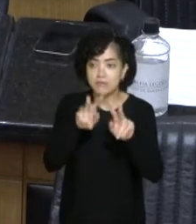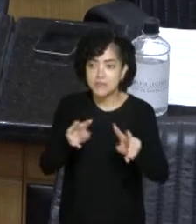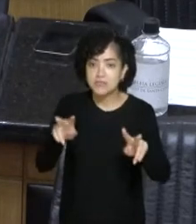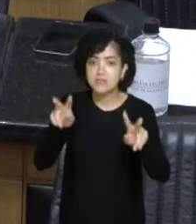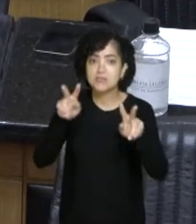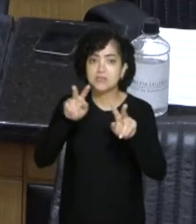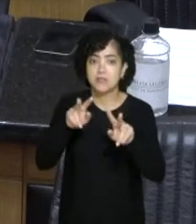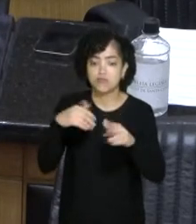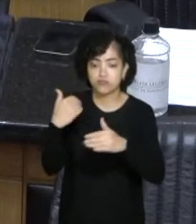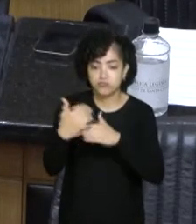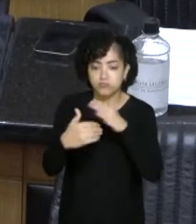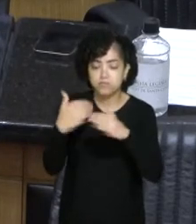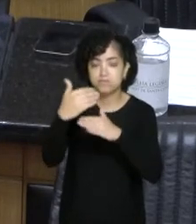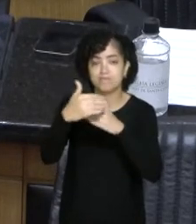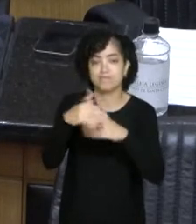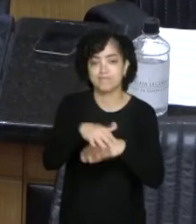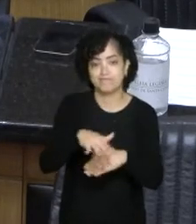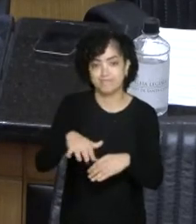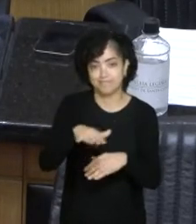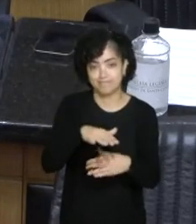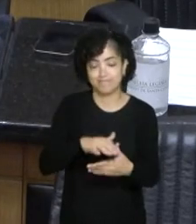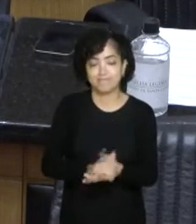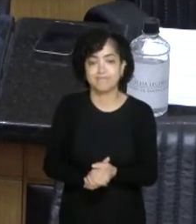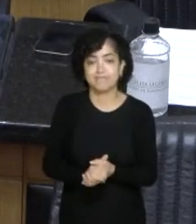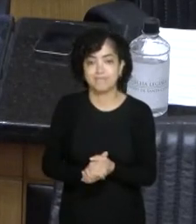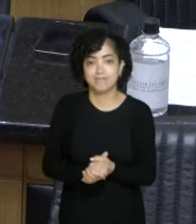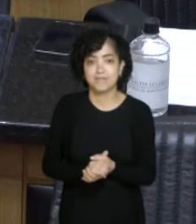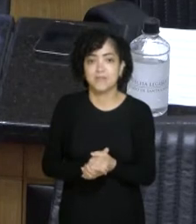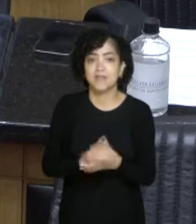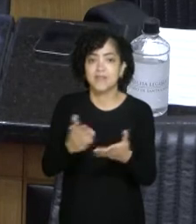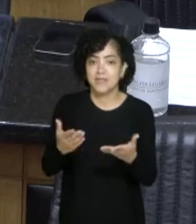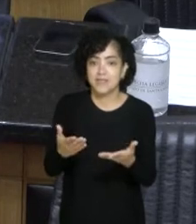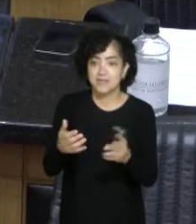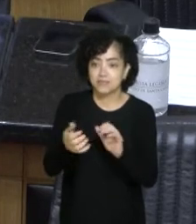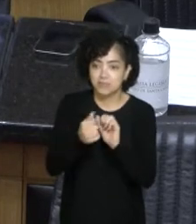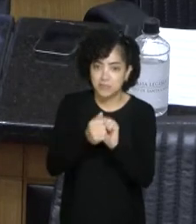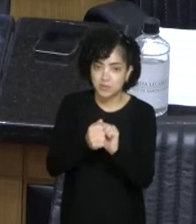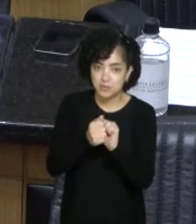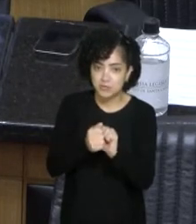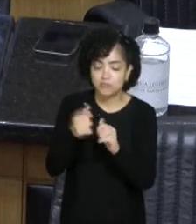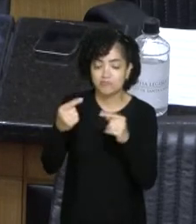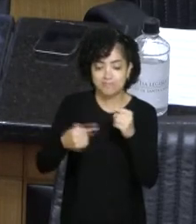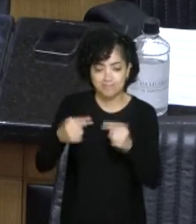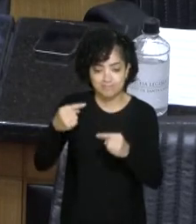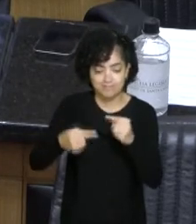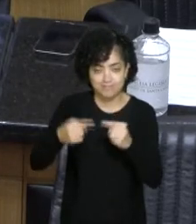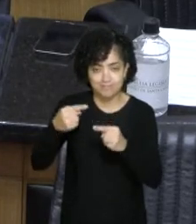do desenvolvimento regional. Seremos parceiros aqui no debate.